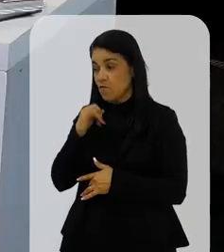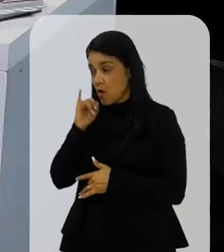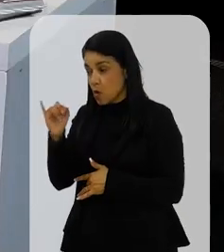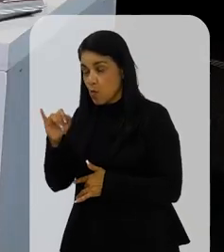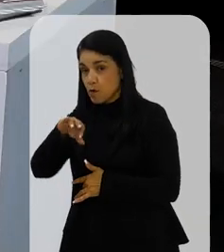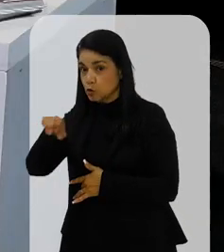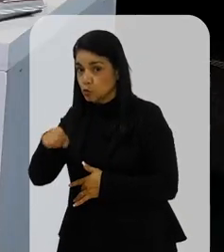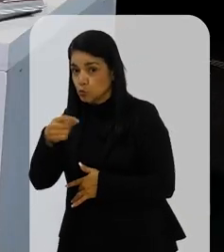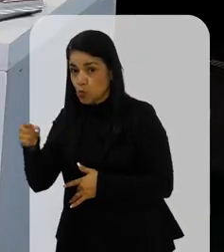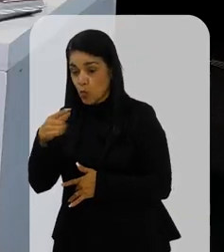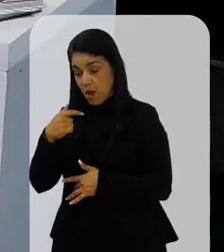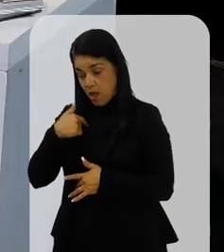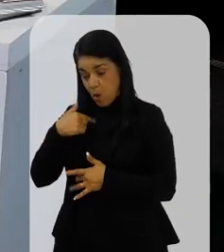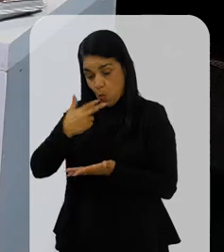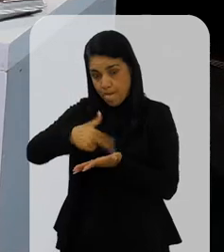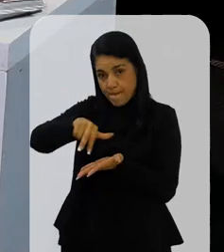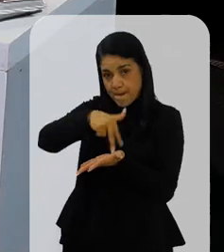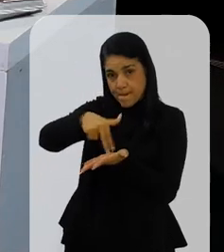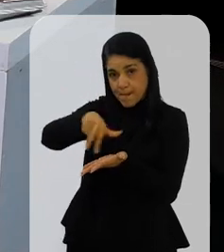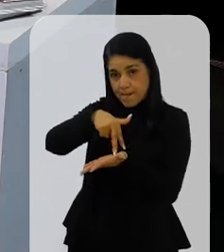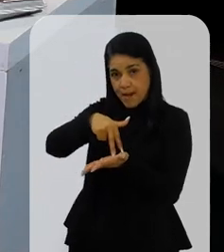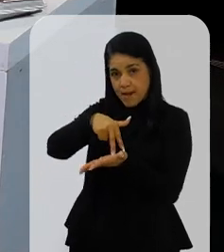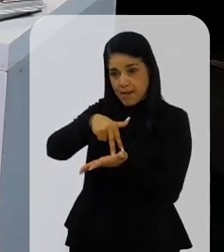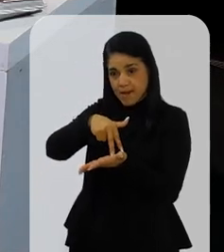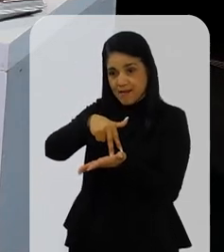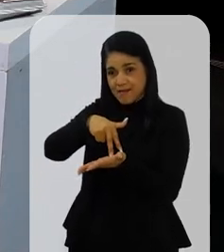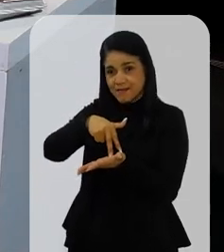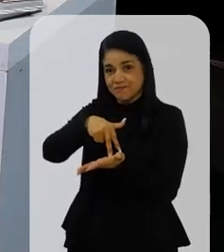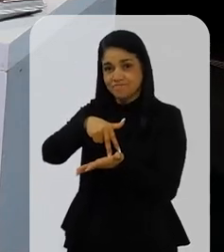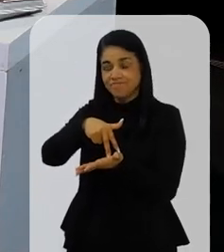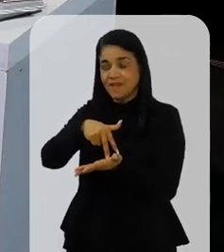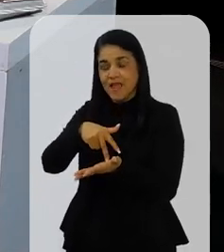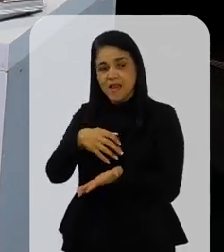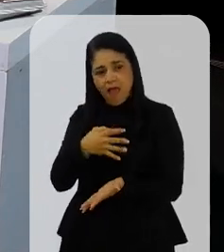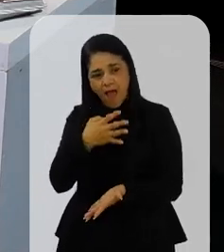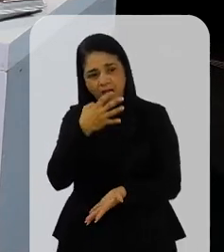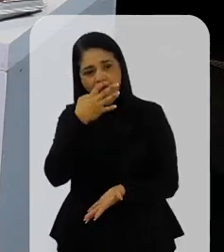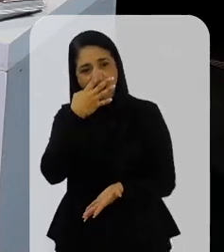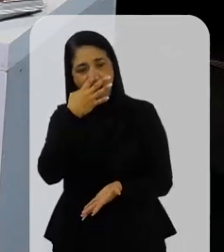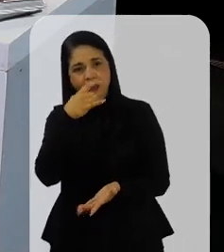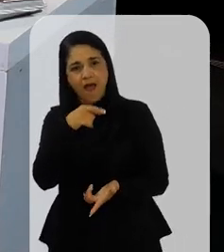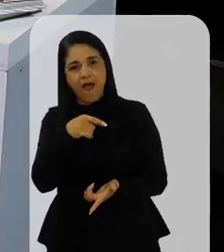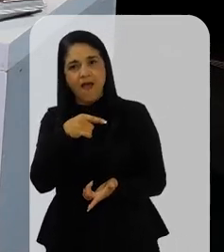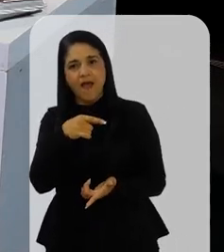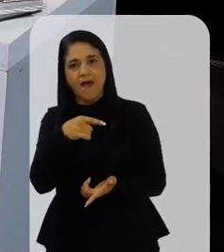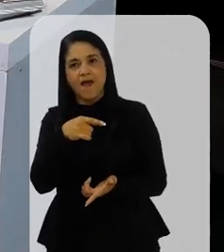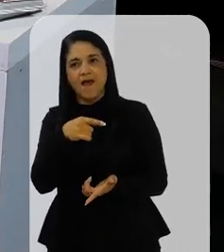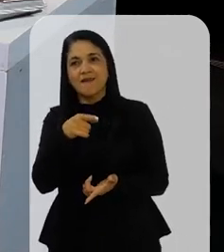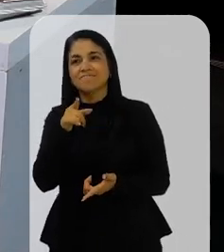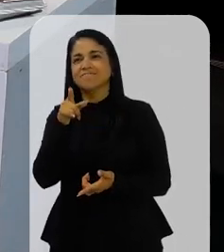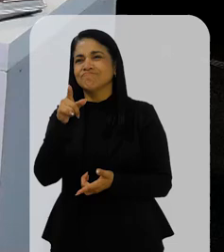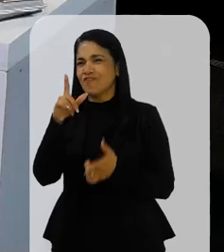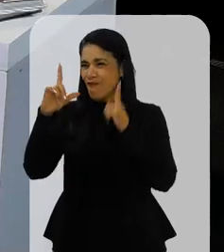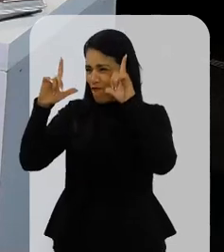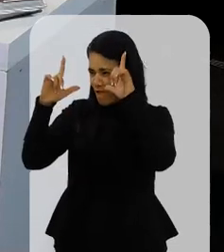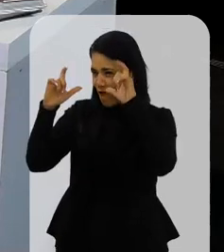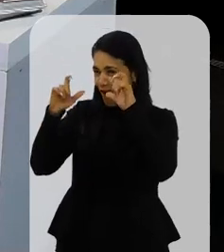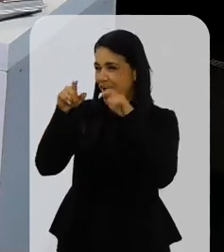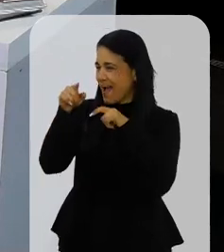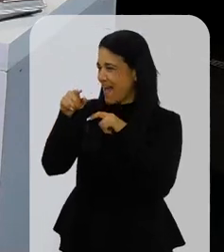a coreografia. E aí o Joãozinho se encantou. Aí ele se encantou, puxou. Que lembrança dessa foto que você